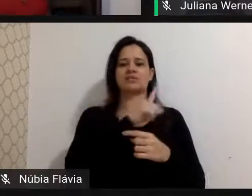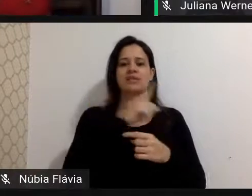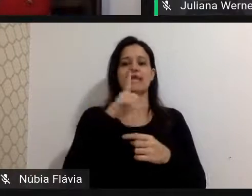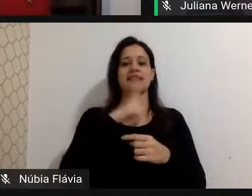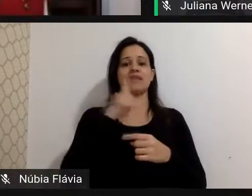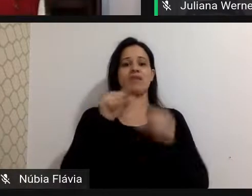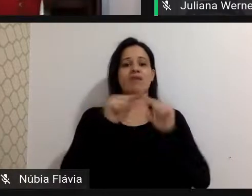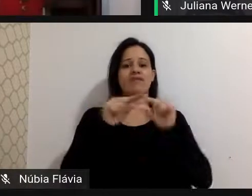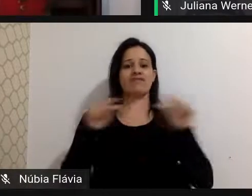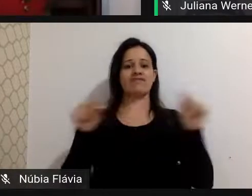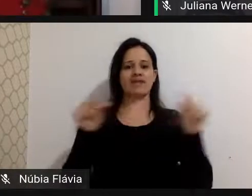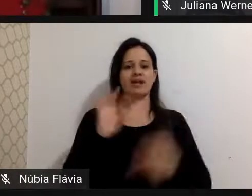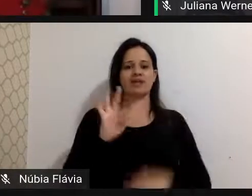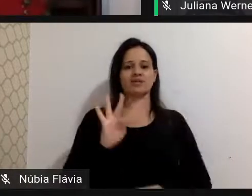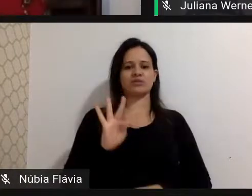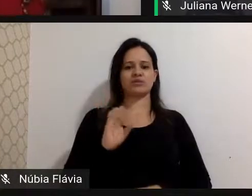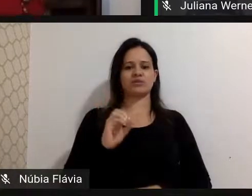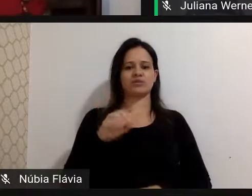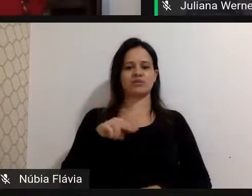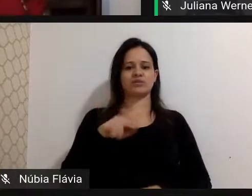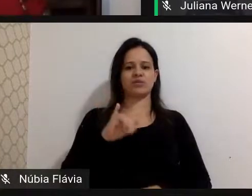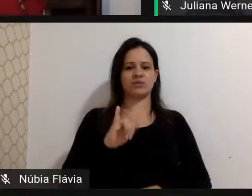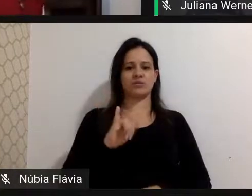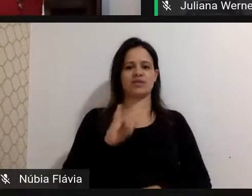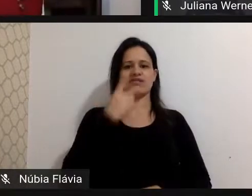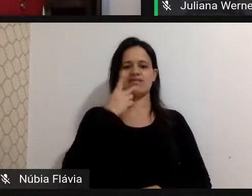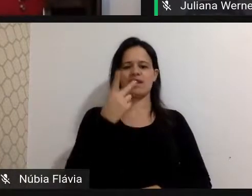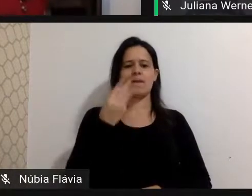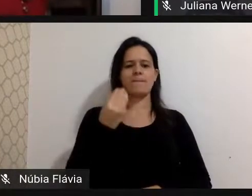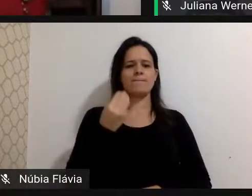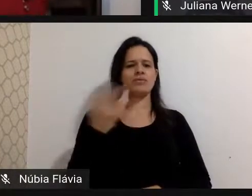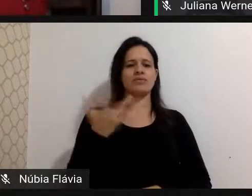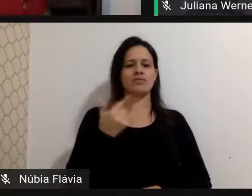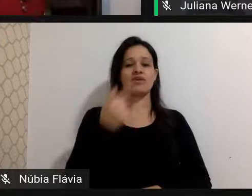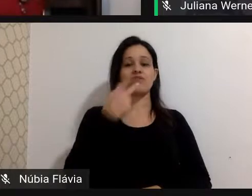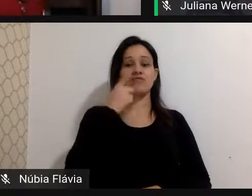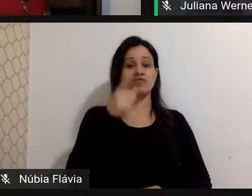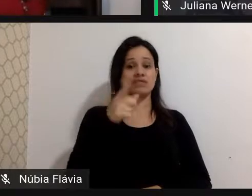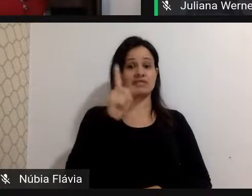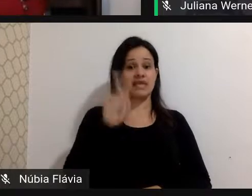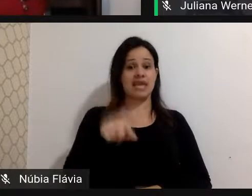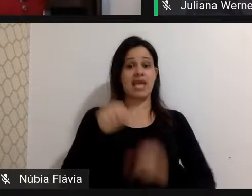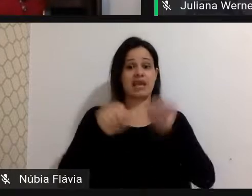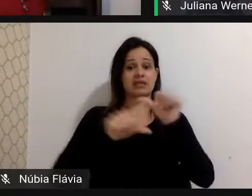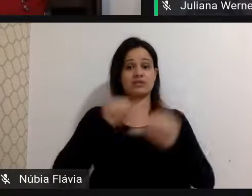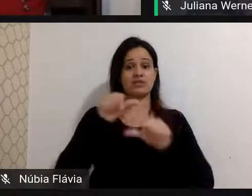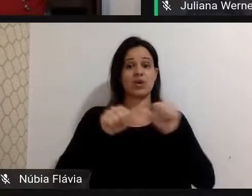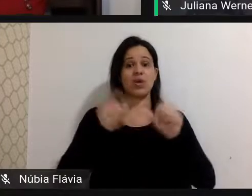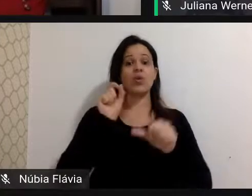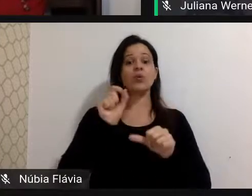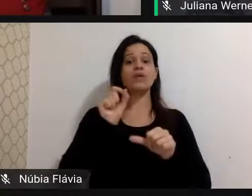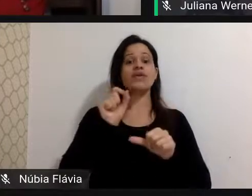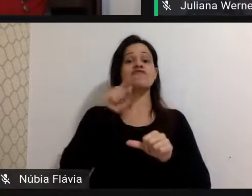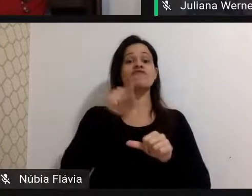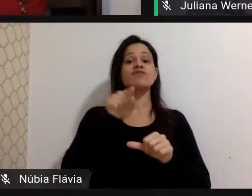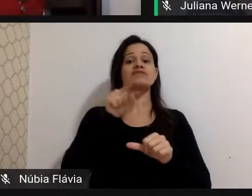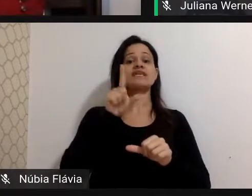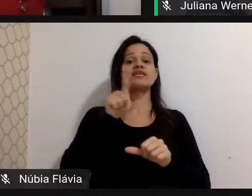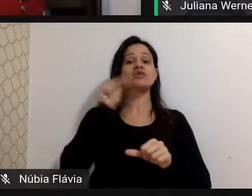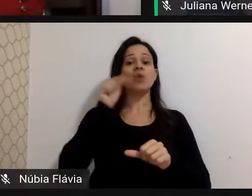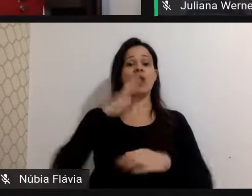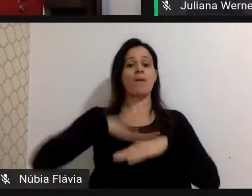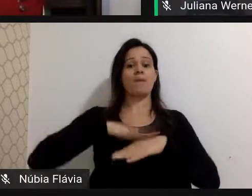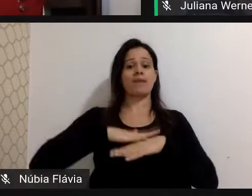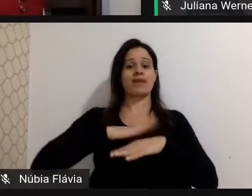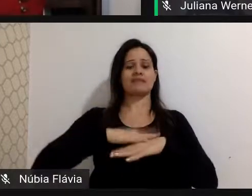Tony Robbins que eu acho muito marcante, que ele fala, você se torna os rótulos que confere a si mesmo. Então, se você